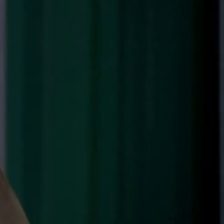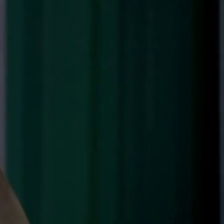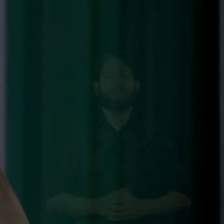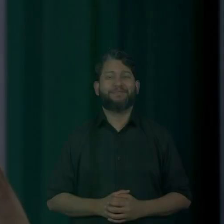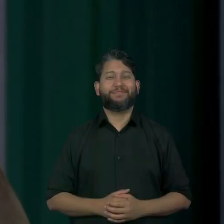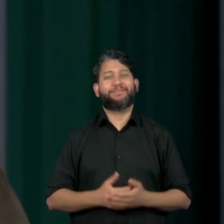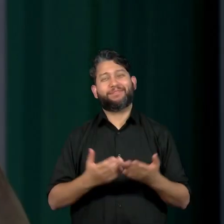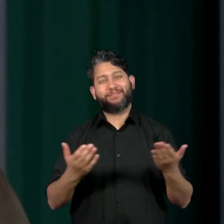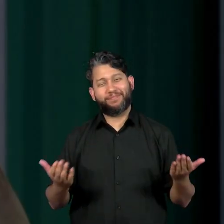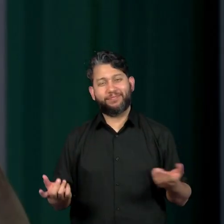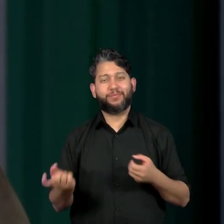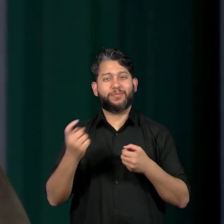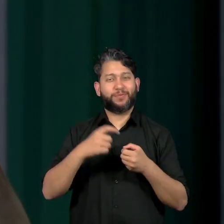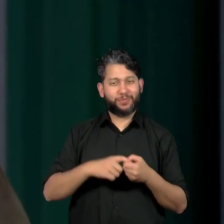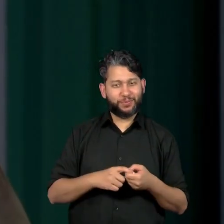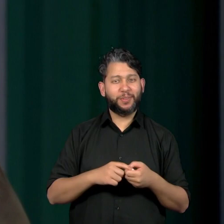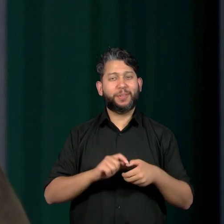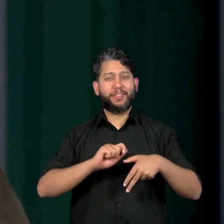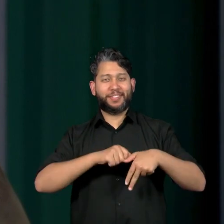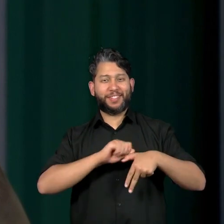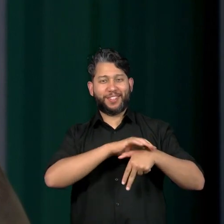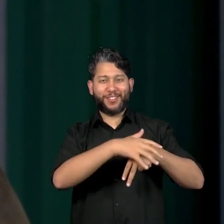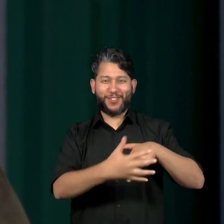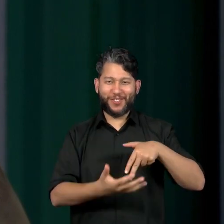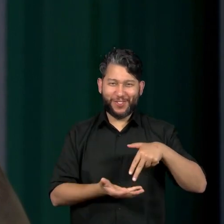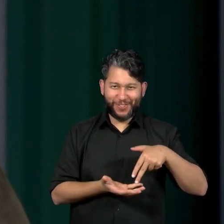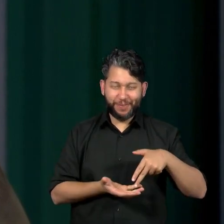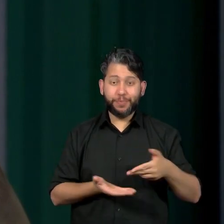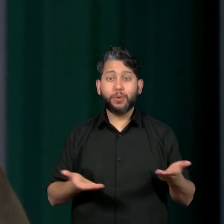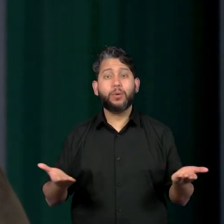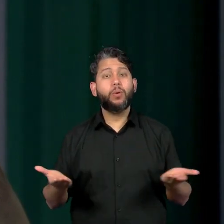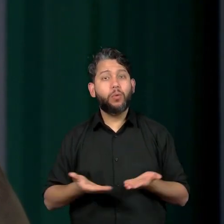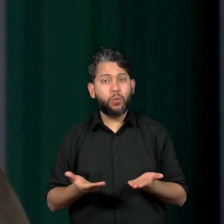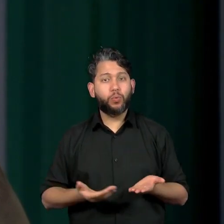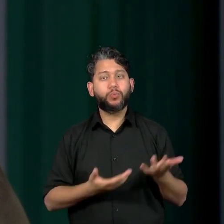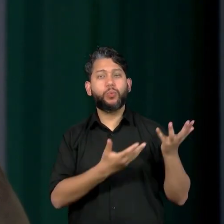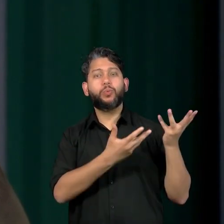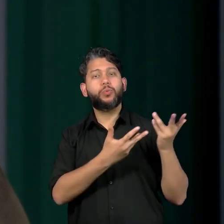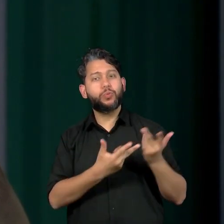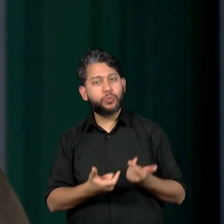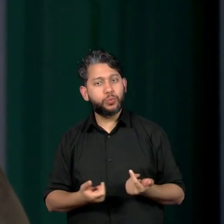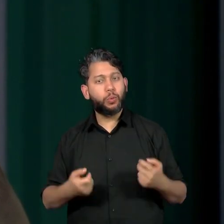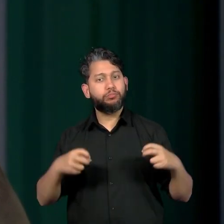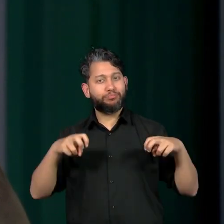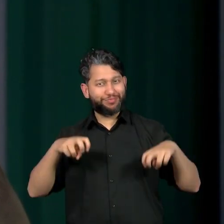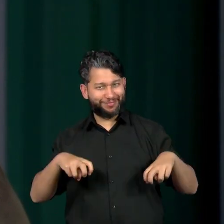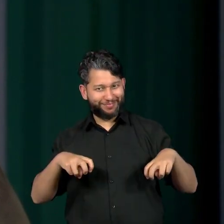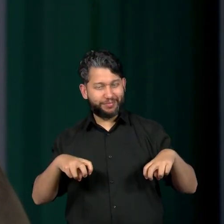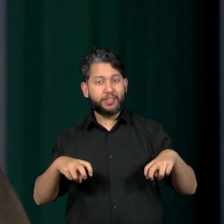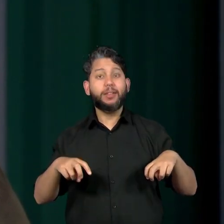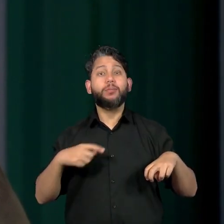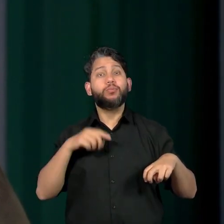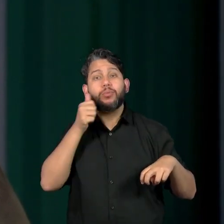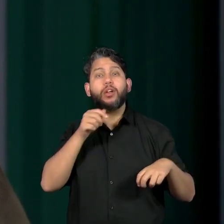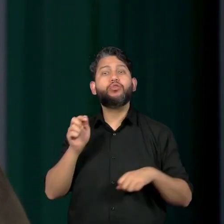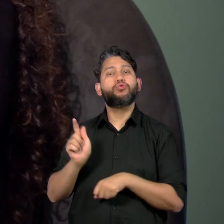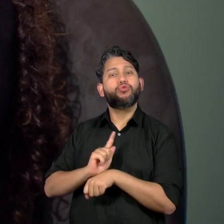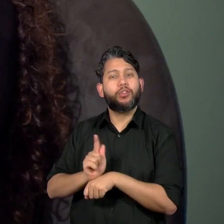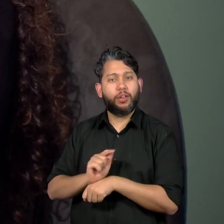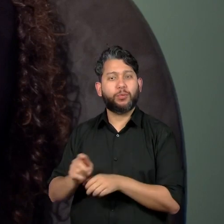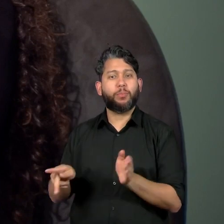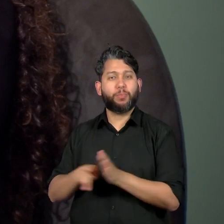Já estamos de volta com o nosso programa Negros em Foco. Hoje nós estamos recebendo no estúdio a gerente de diversidade e